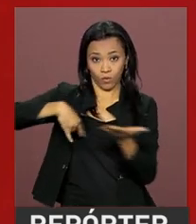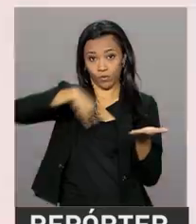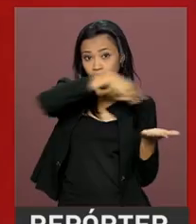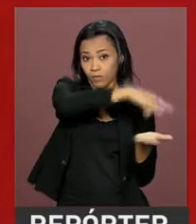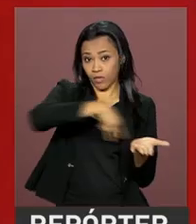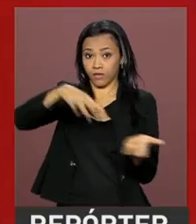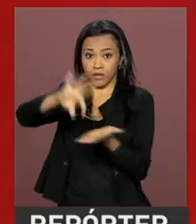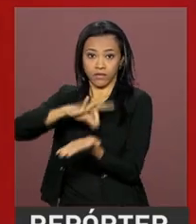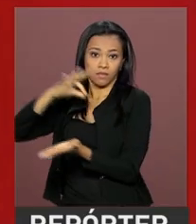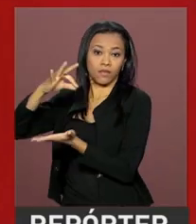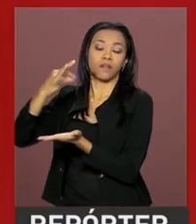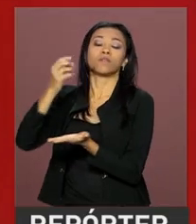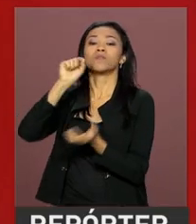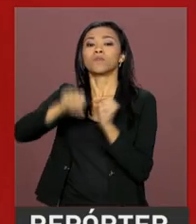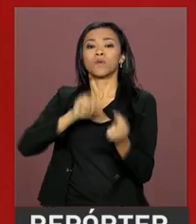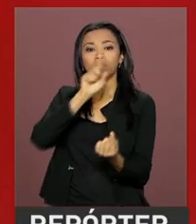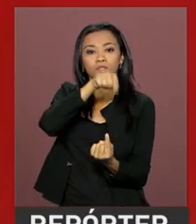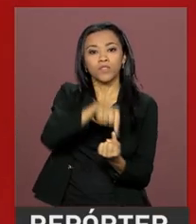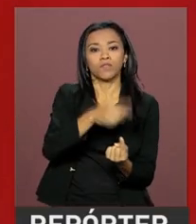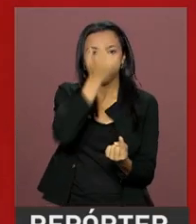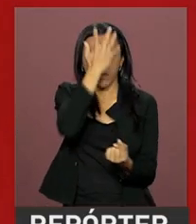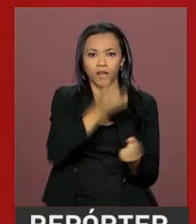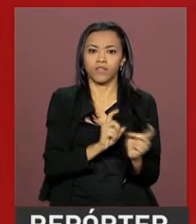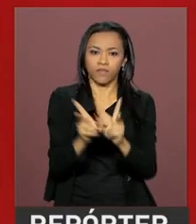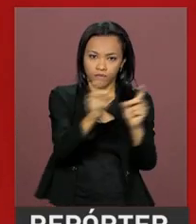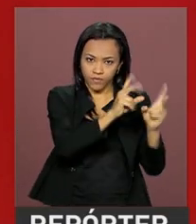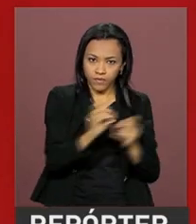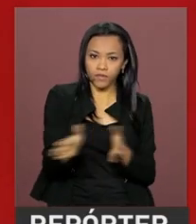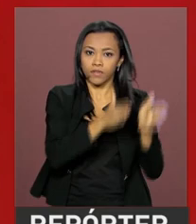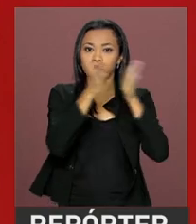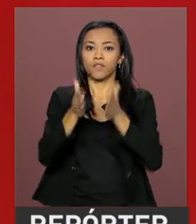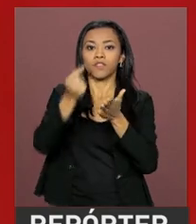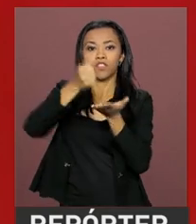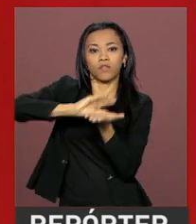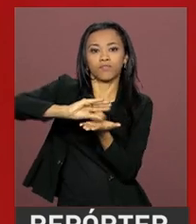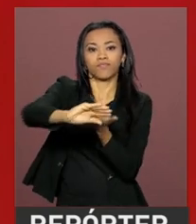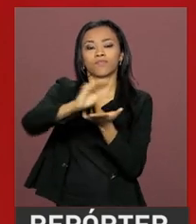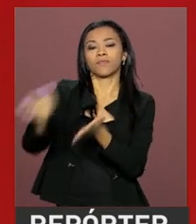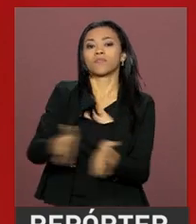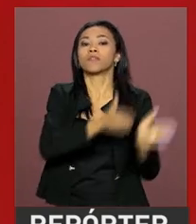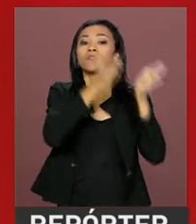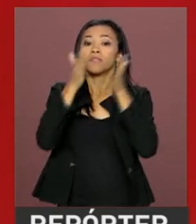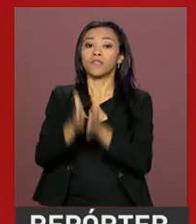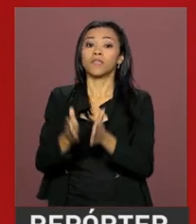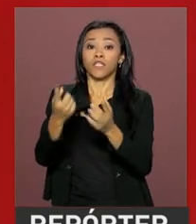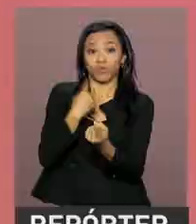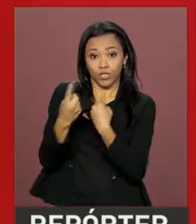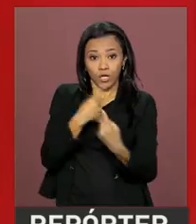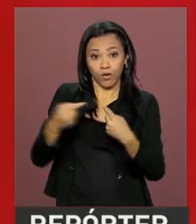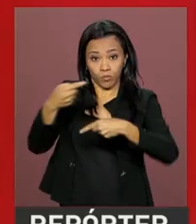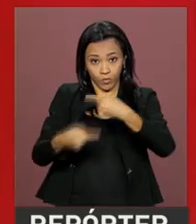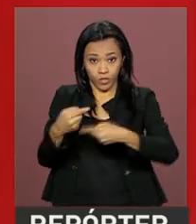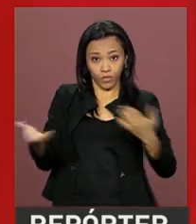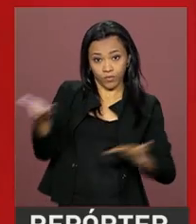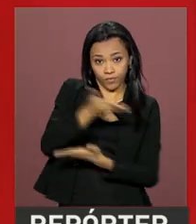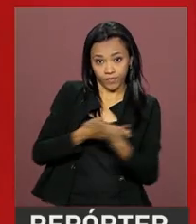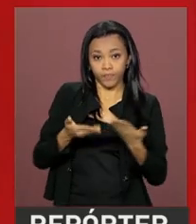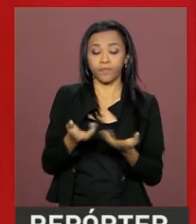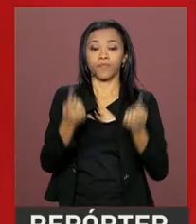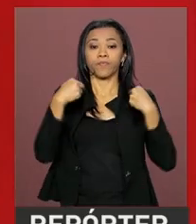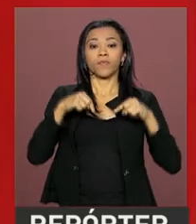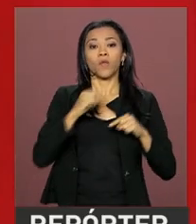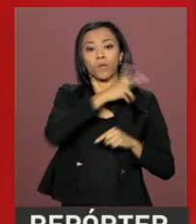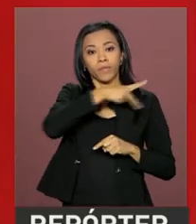assinados. Acordos de facilitação de comércio, investimentos e de aprofundamento do diálogo político. O presidente Putin e